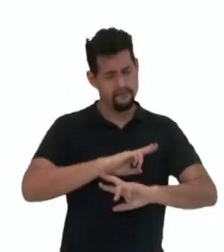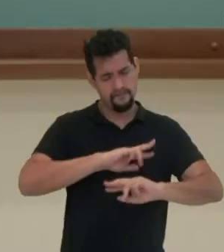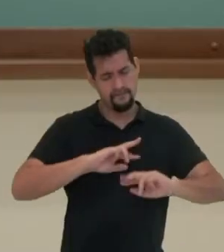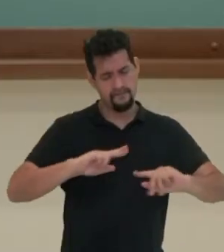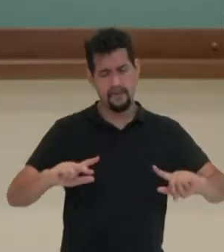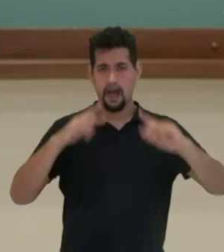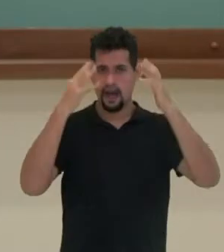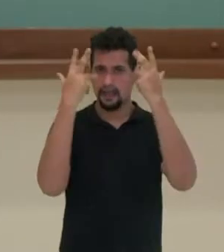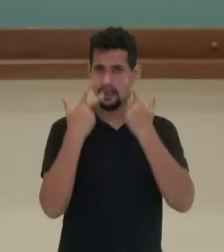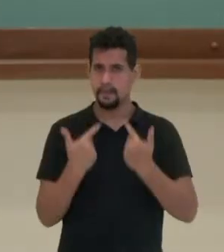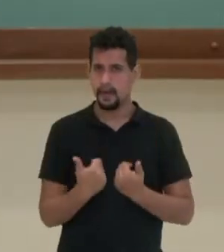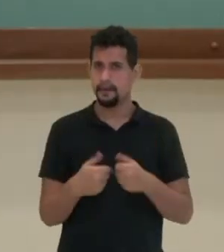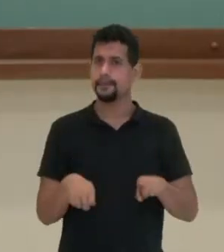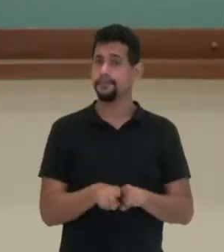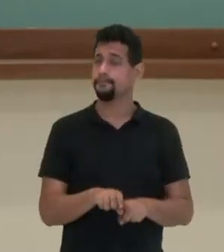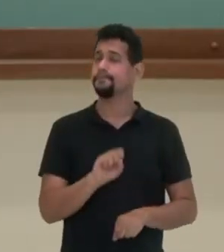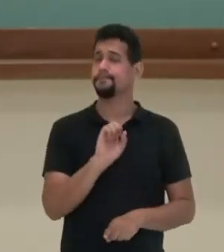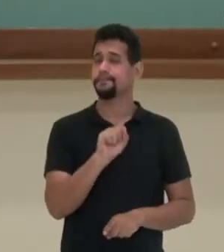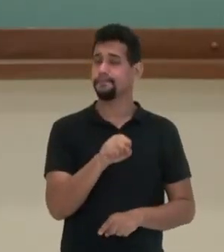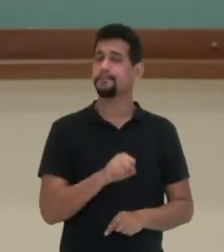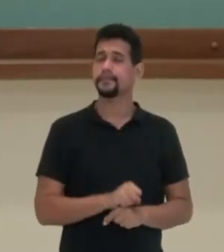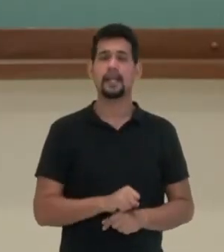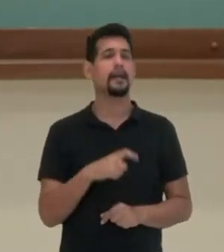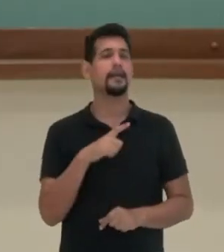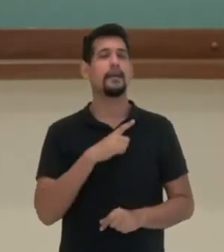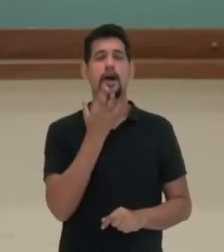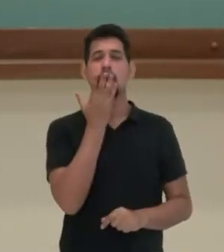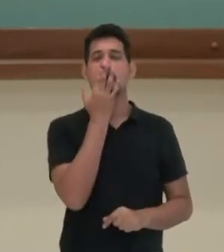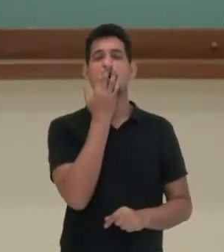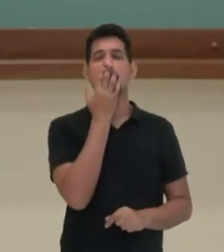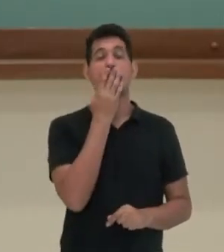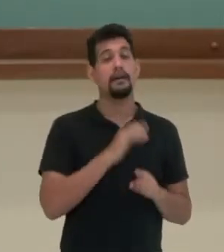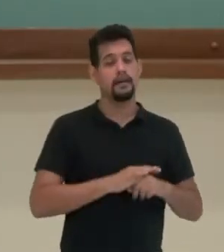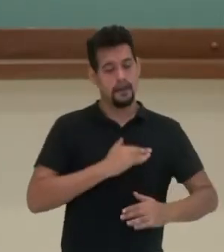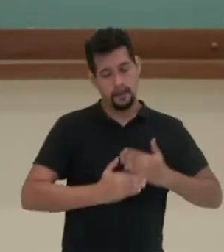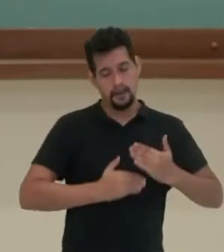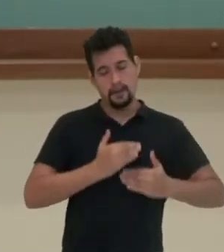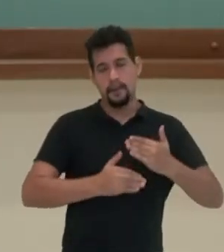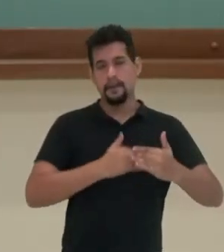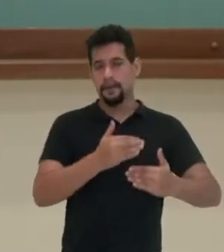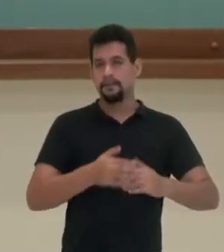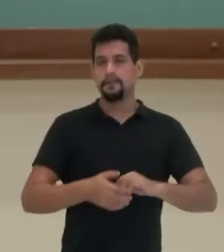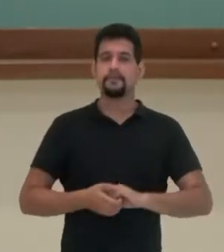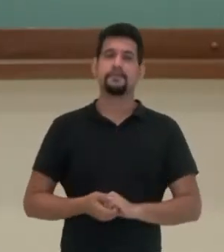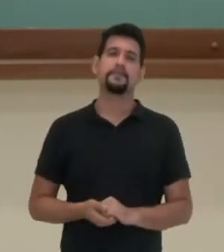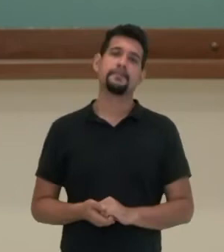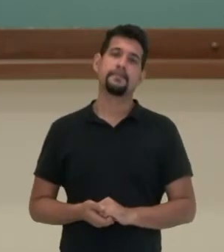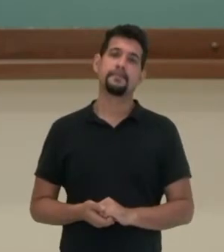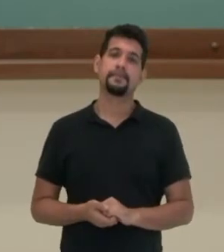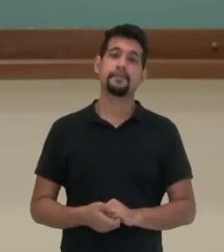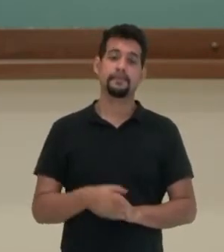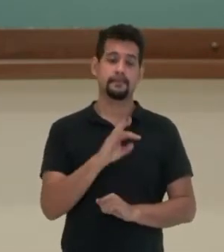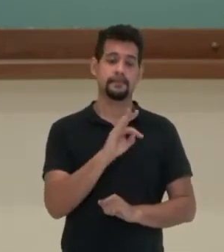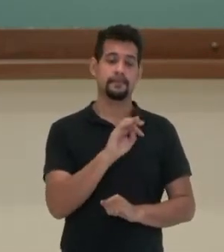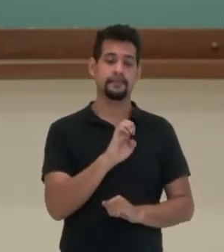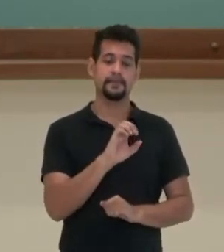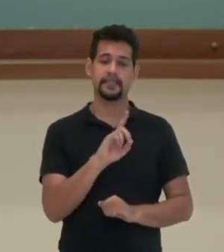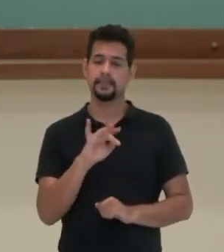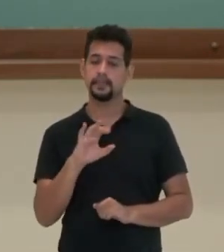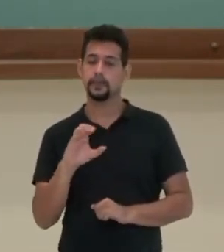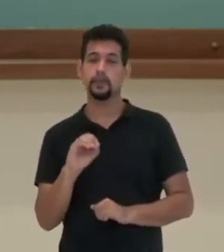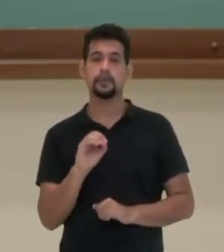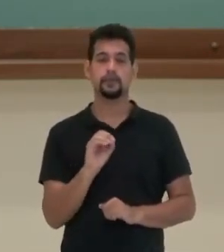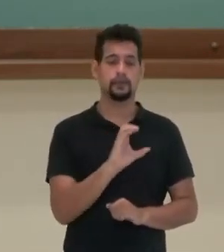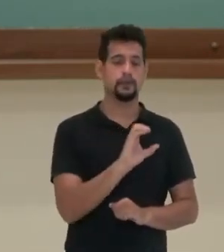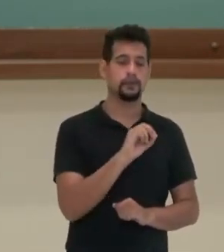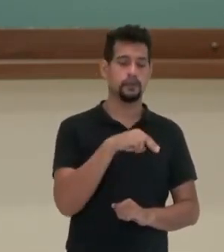animais que passam pela coloração do mesmo processo. Tecido conjuntivo. Então, o